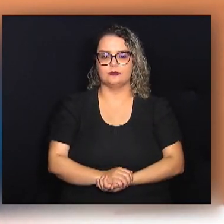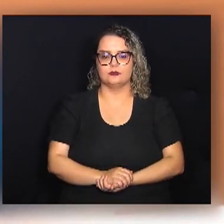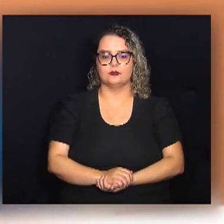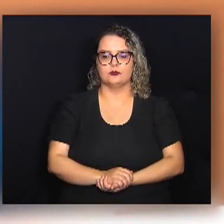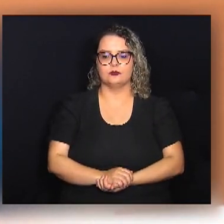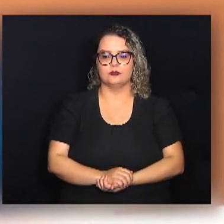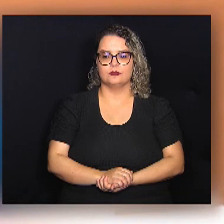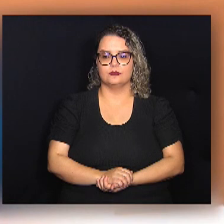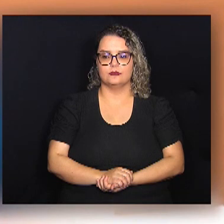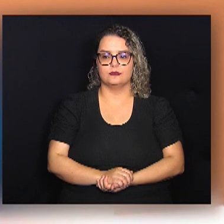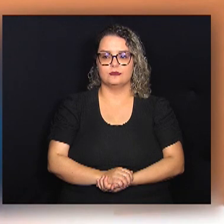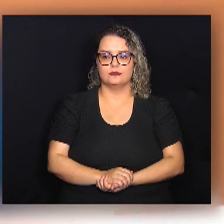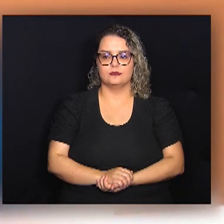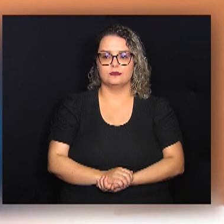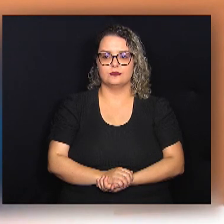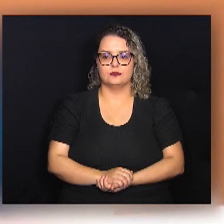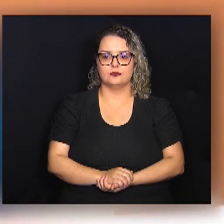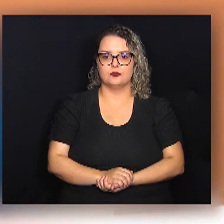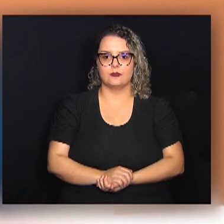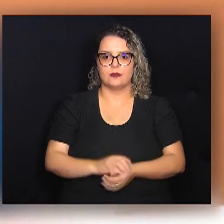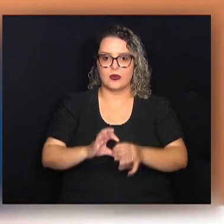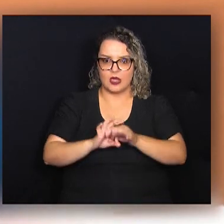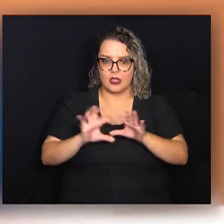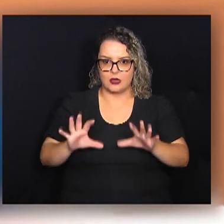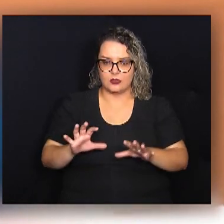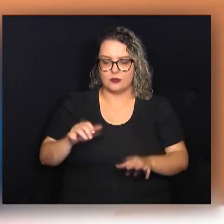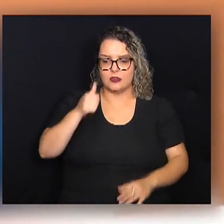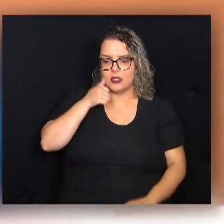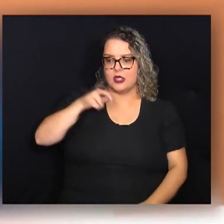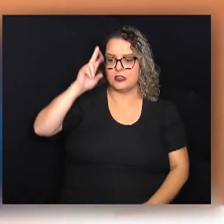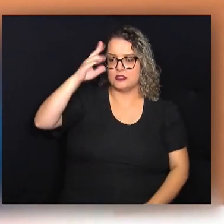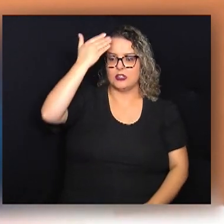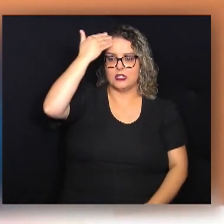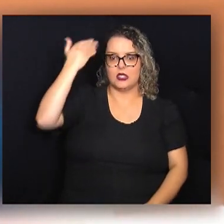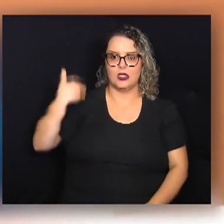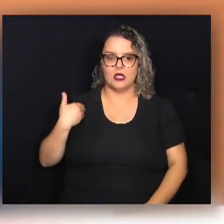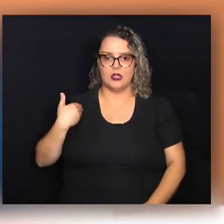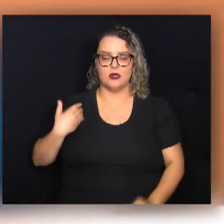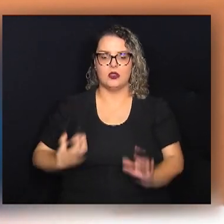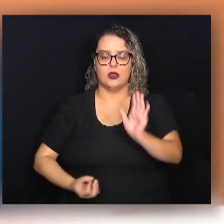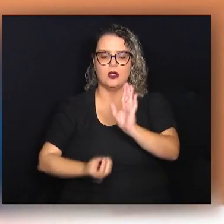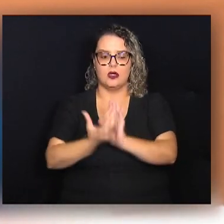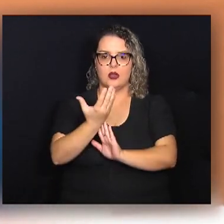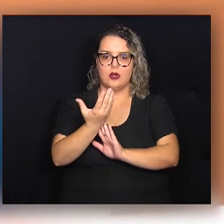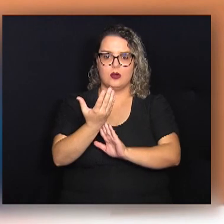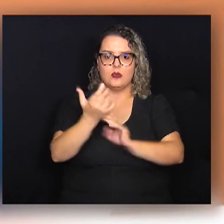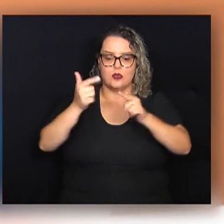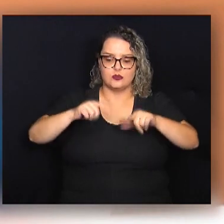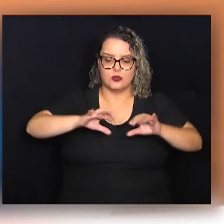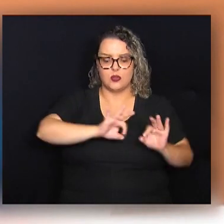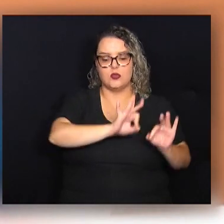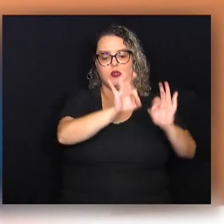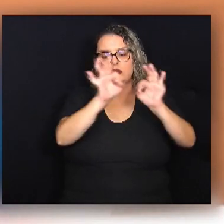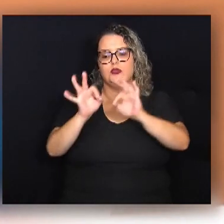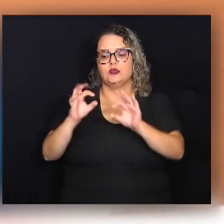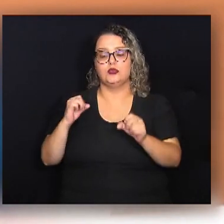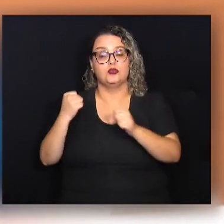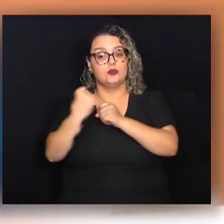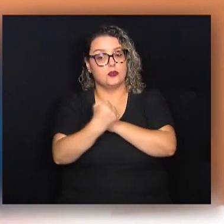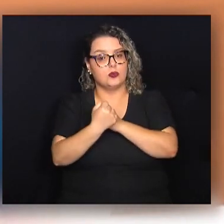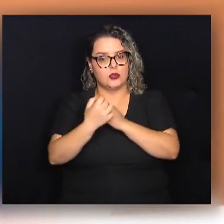234.467, que autoriza a senhora Débora Palermo a criar um observatório de proteção integral